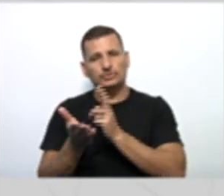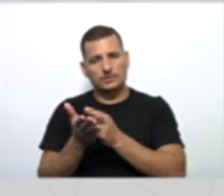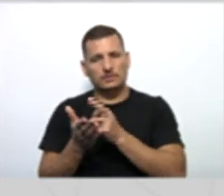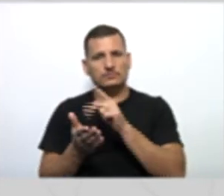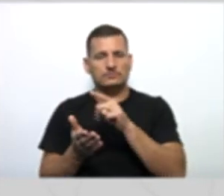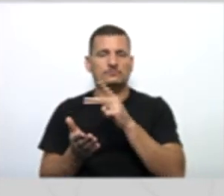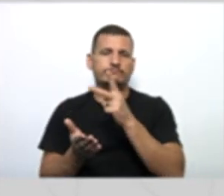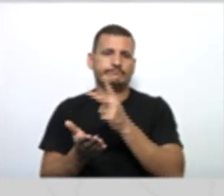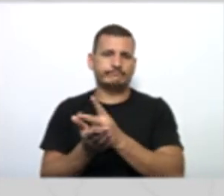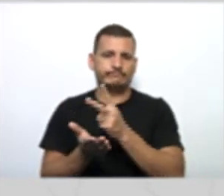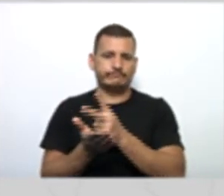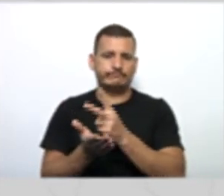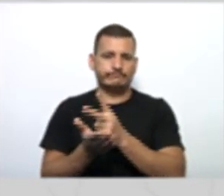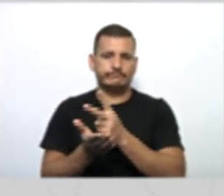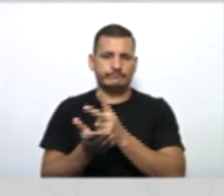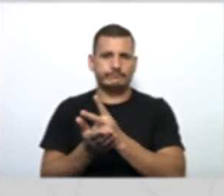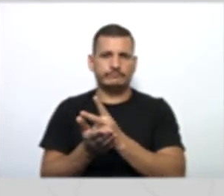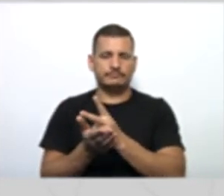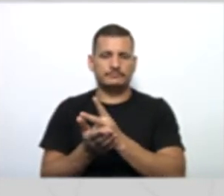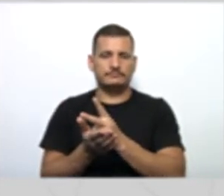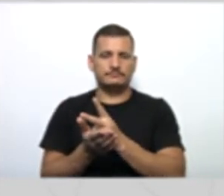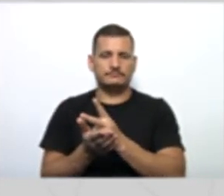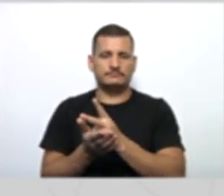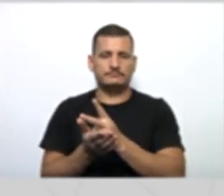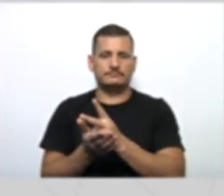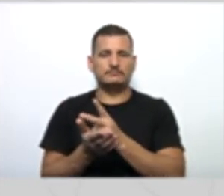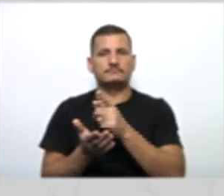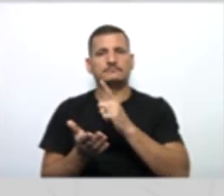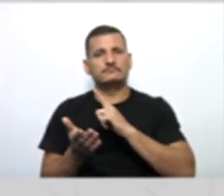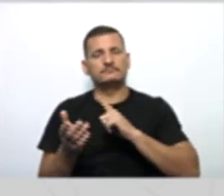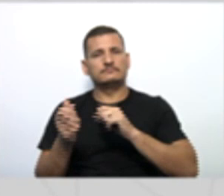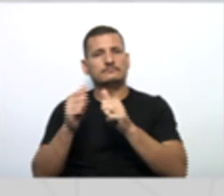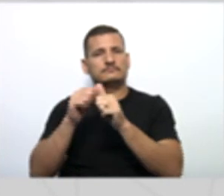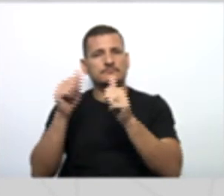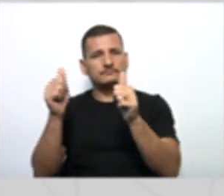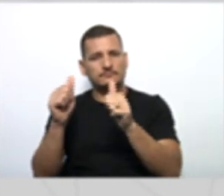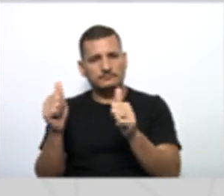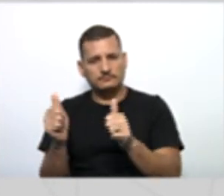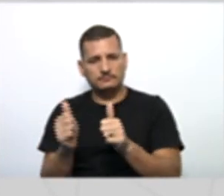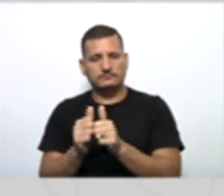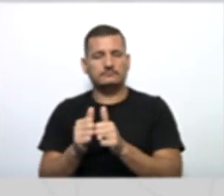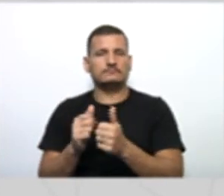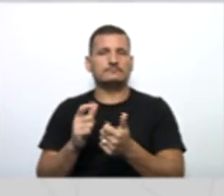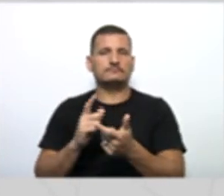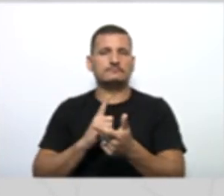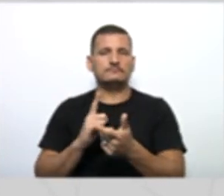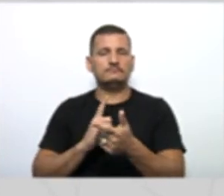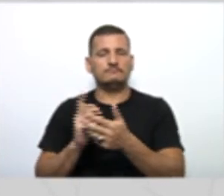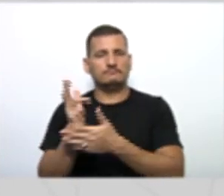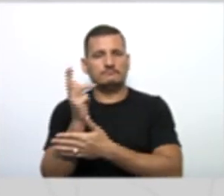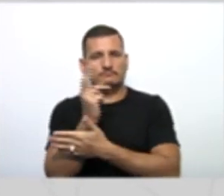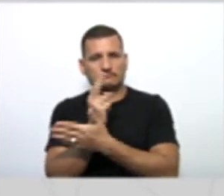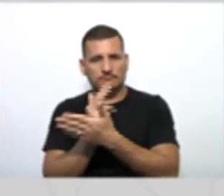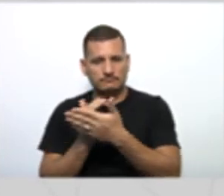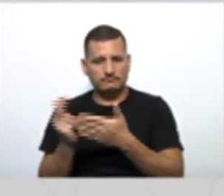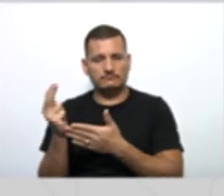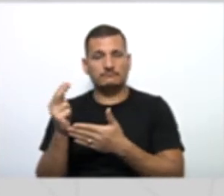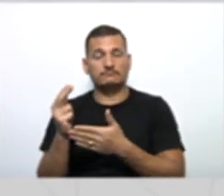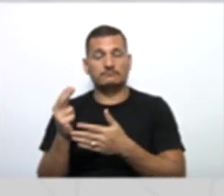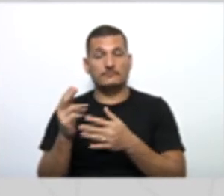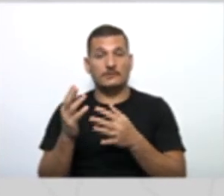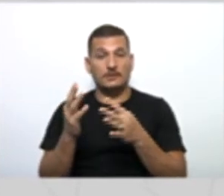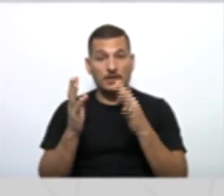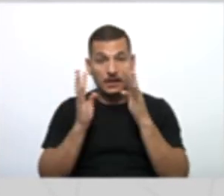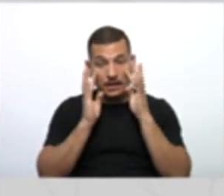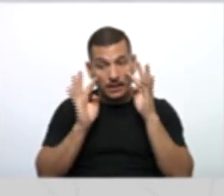ser sempre carregada por imagens, por ilustrações que aumentam a